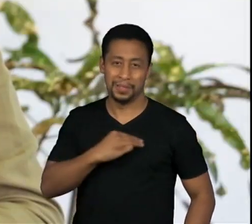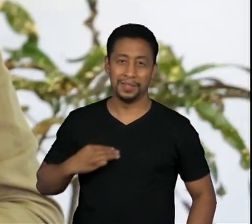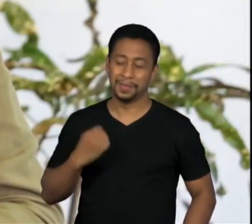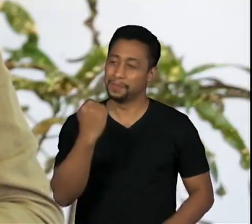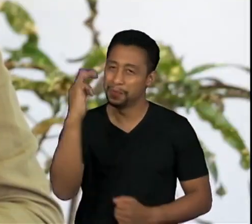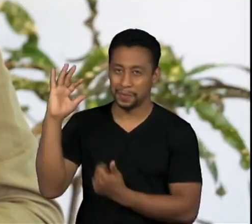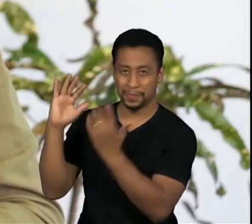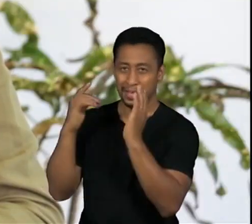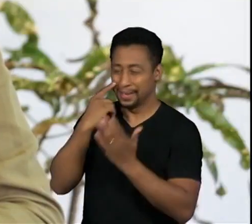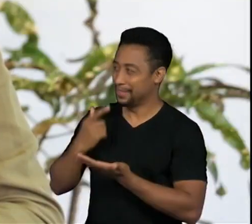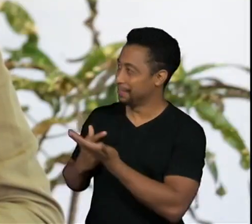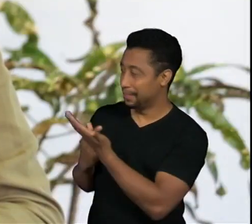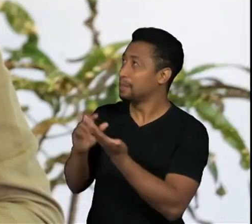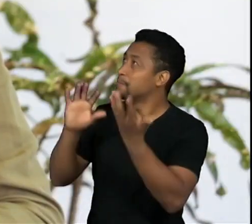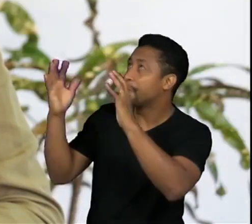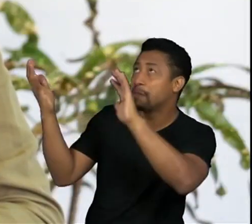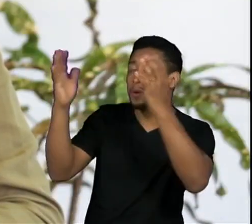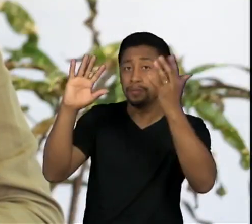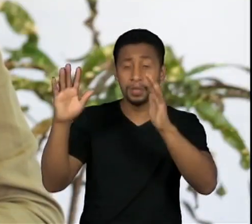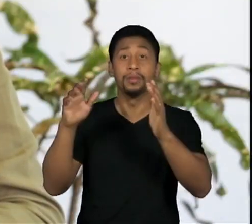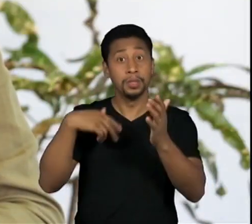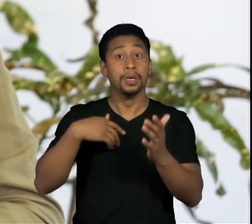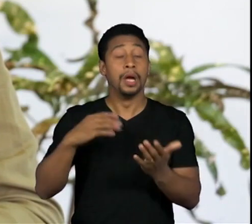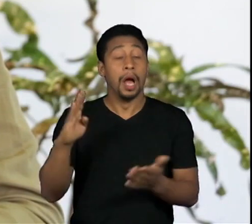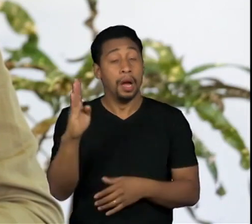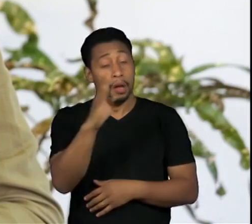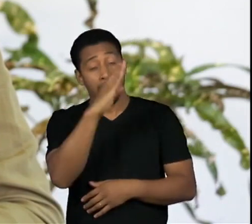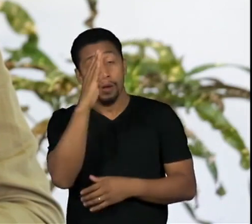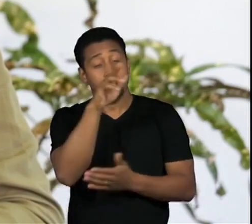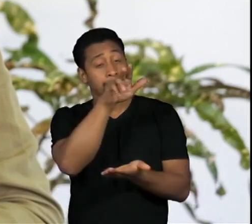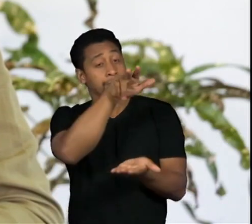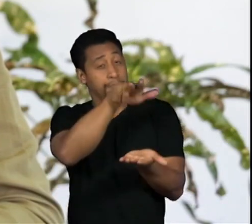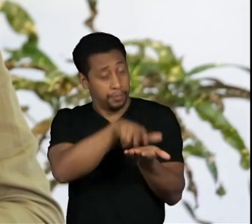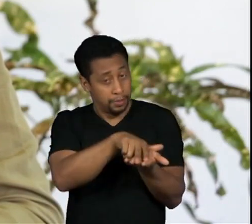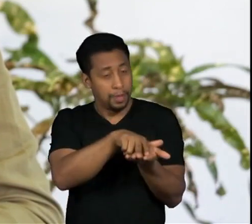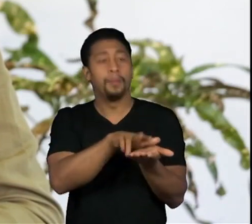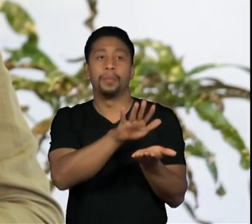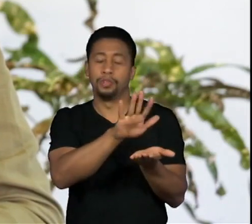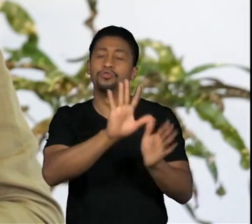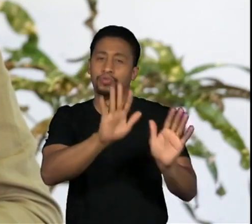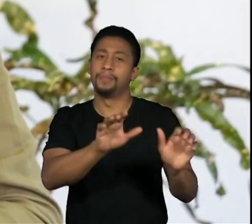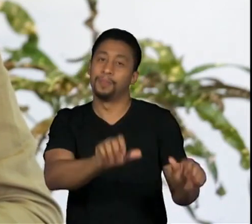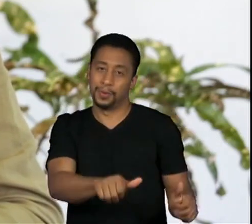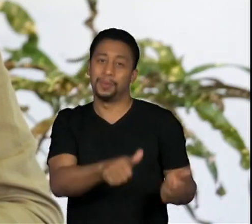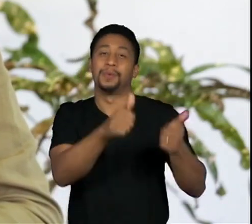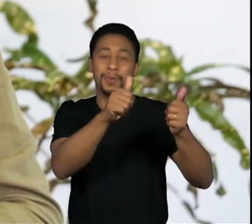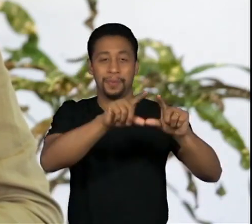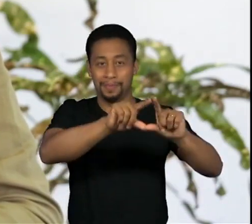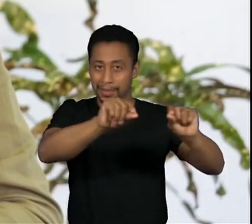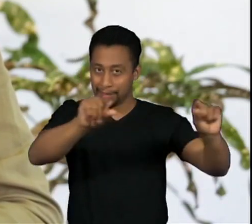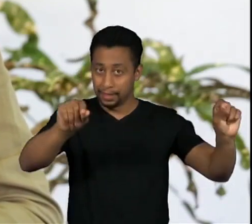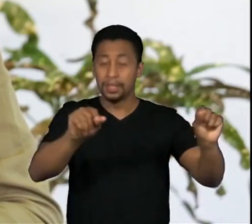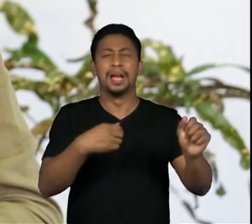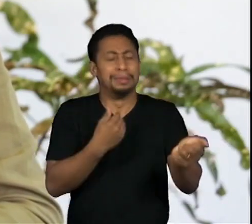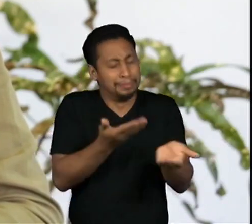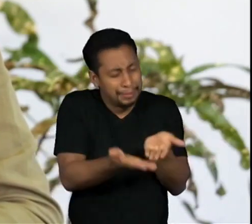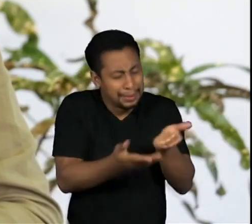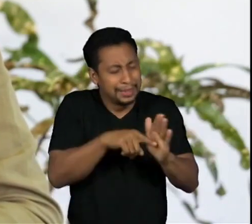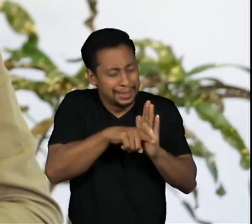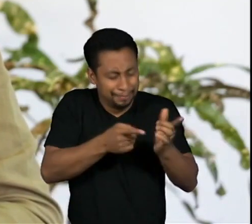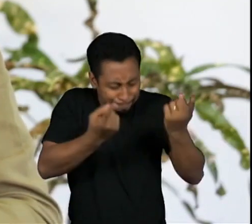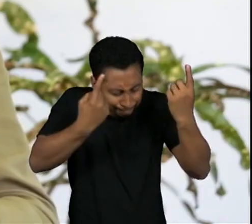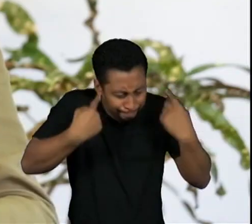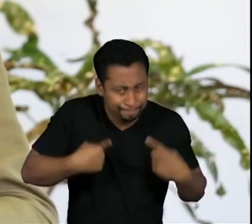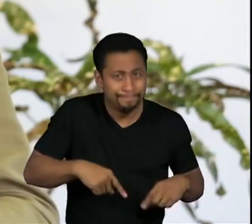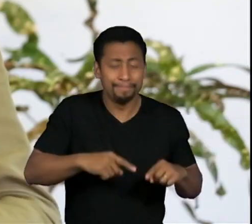Clima, Marina Silva, recebe alta depois de uma breve internação hospitalar em Brasília. A ministra passou por vários exames,